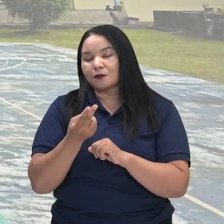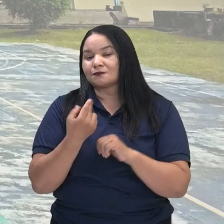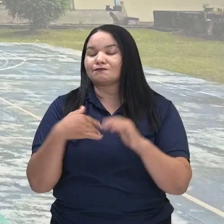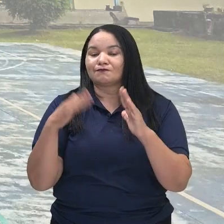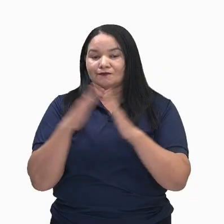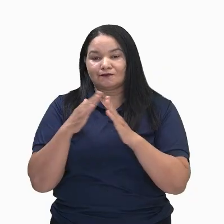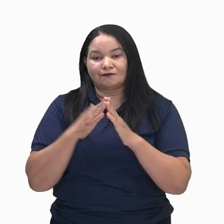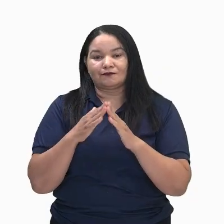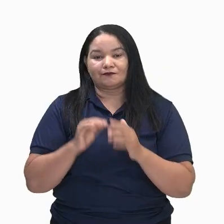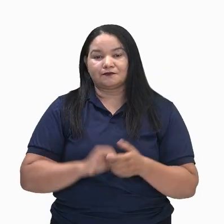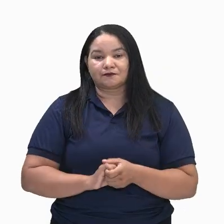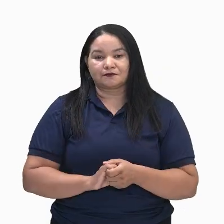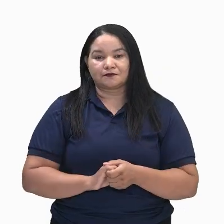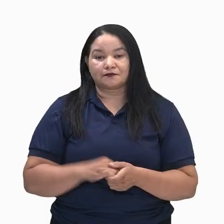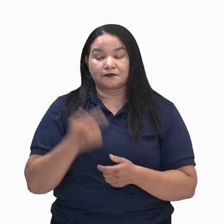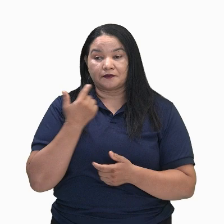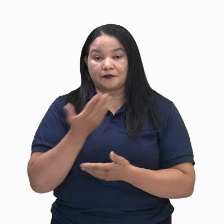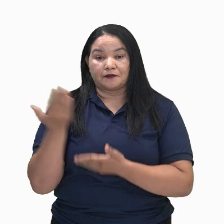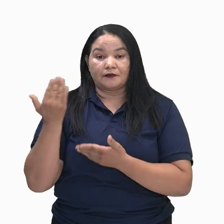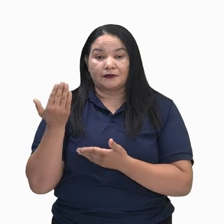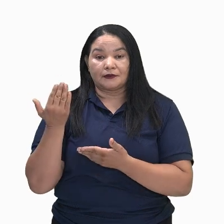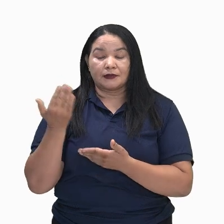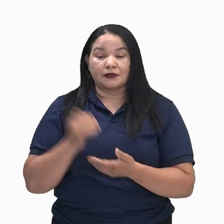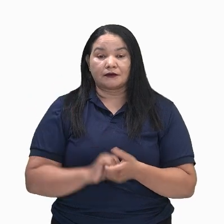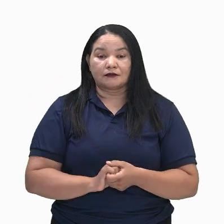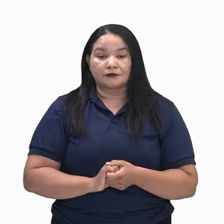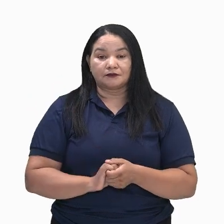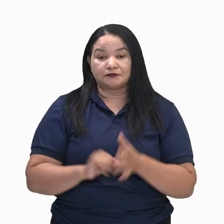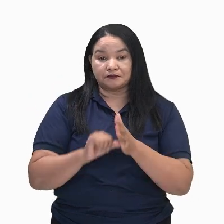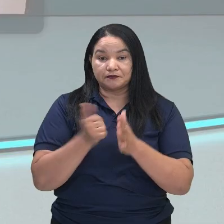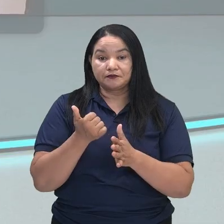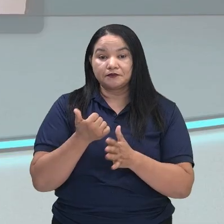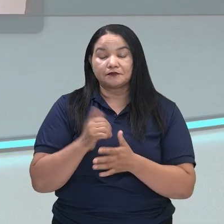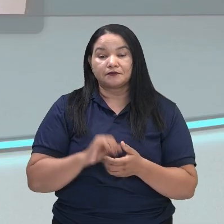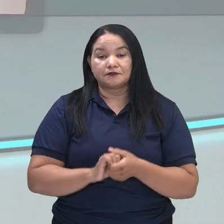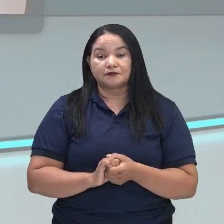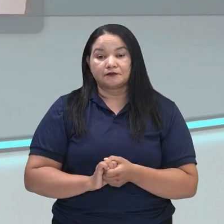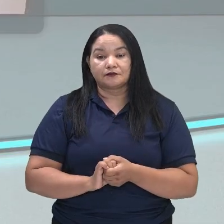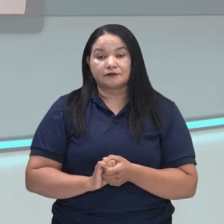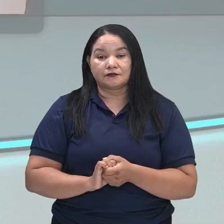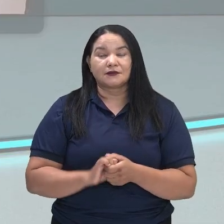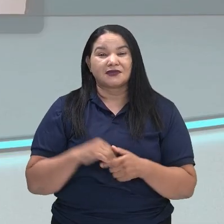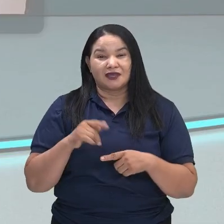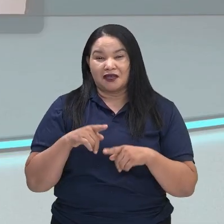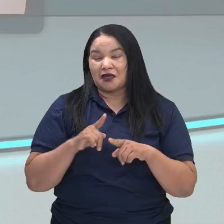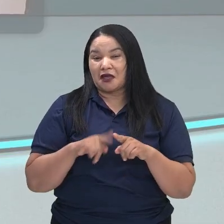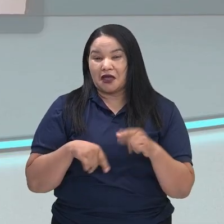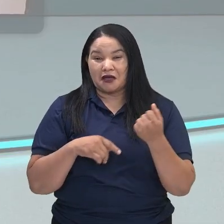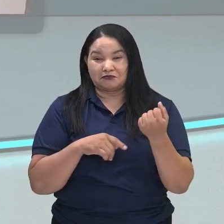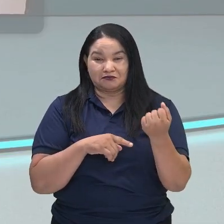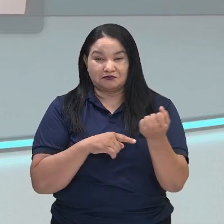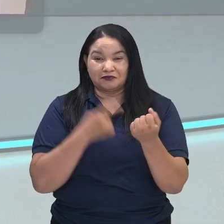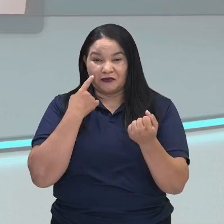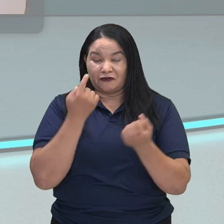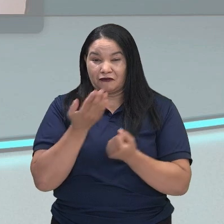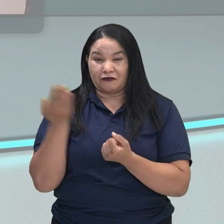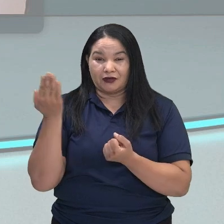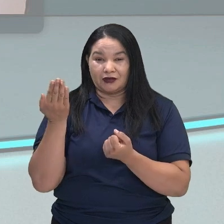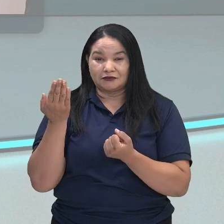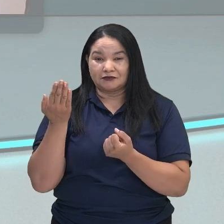casa. Vamos lá? Então, a primeira que eu venho apresentando para vocês é a contusão. Observem